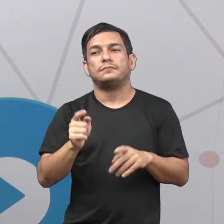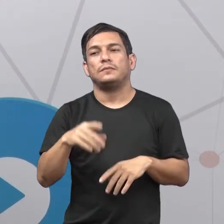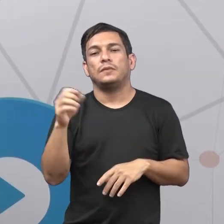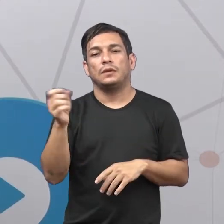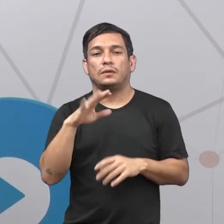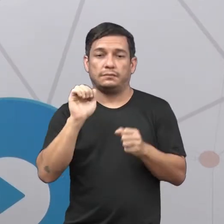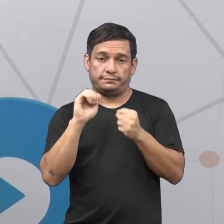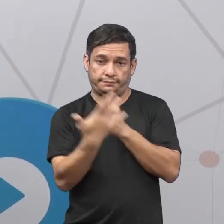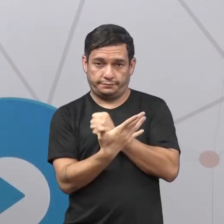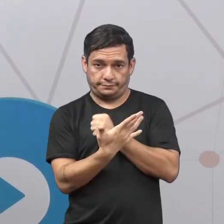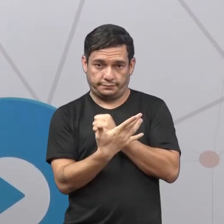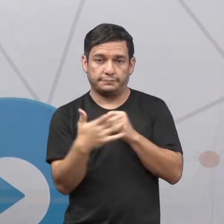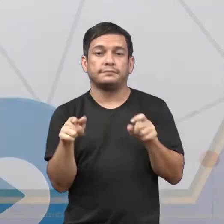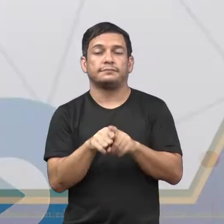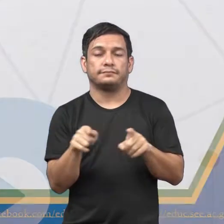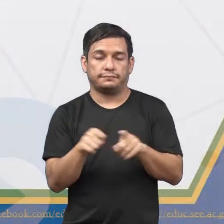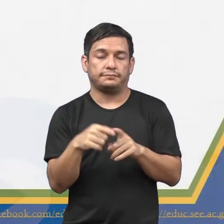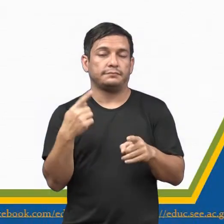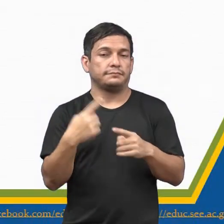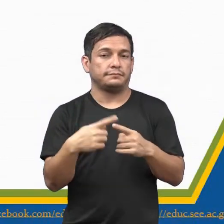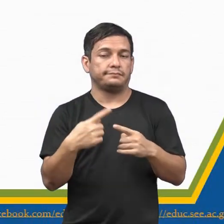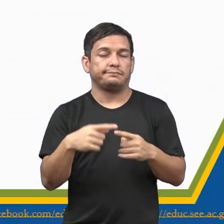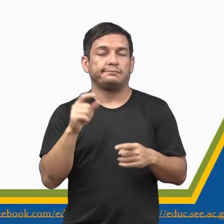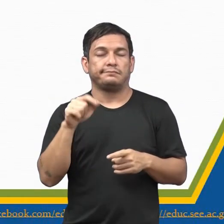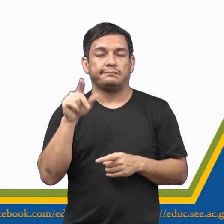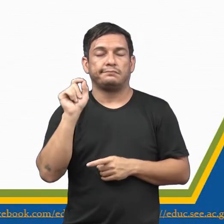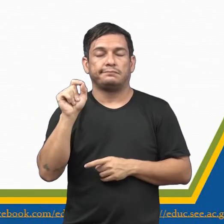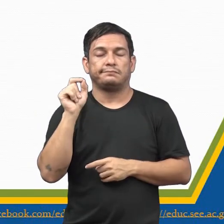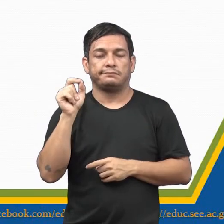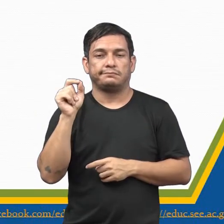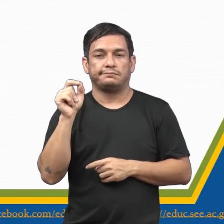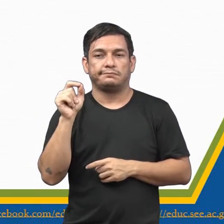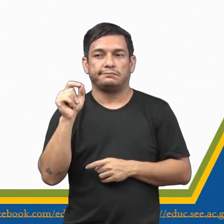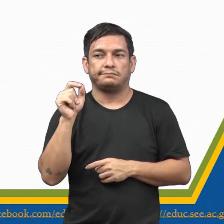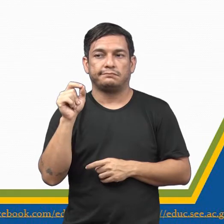novo coronavírus, porque é um dos